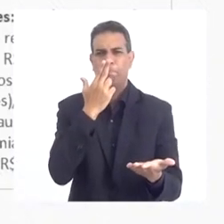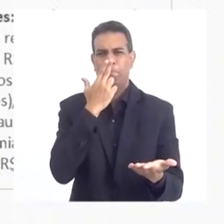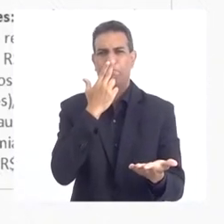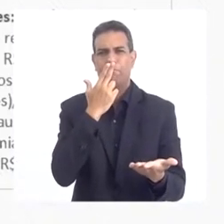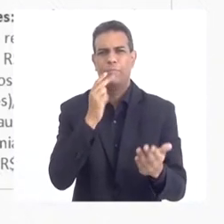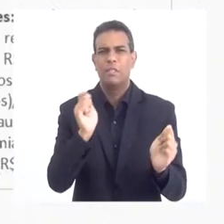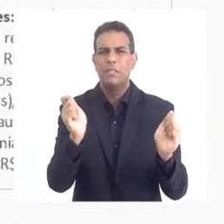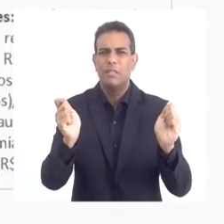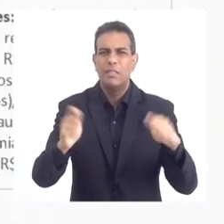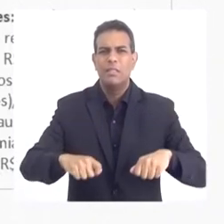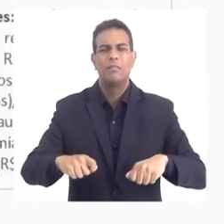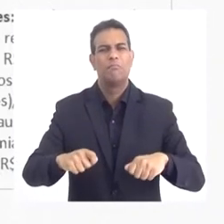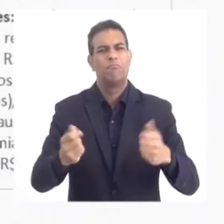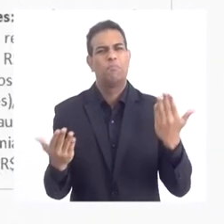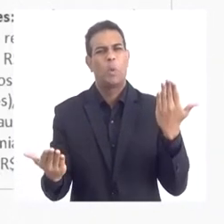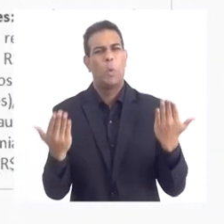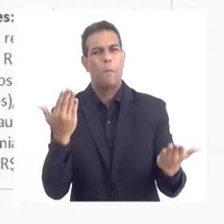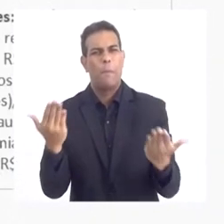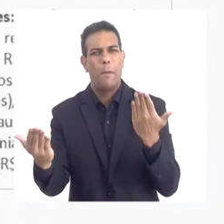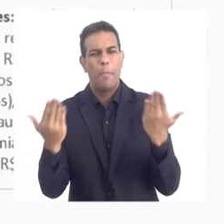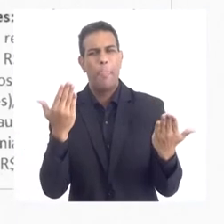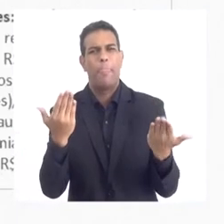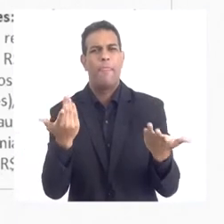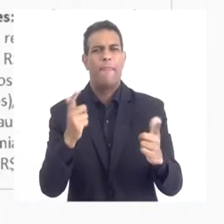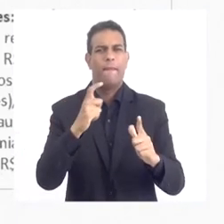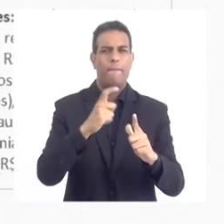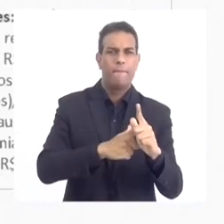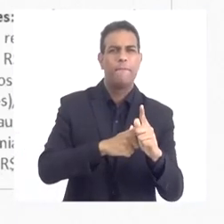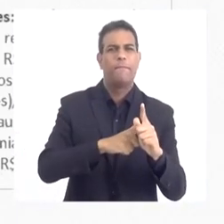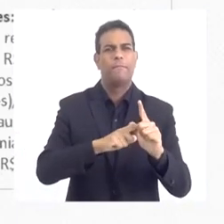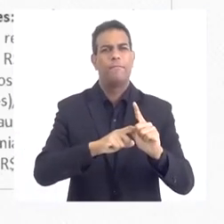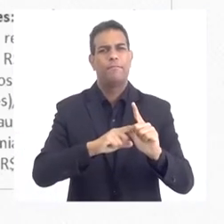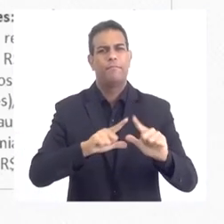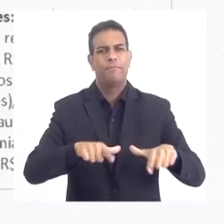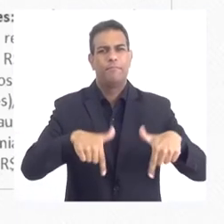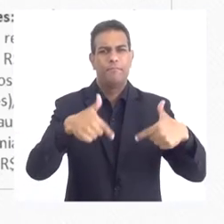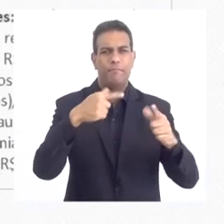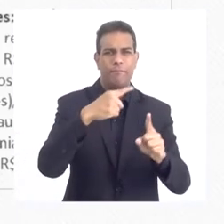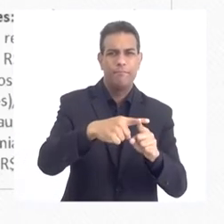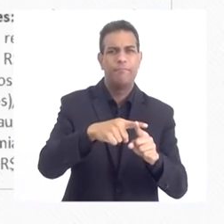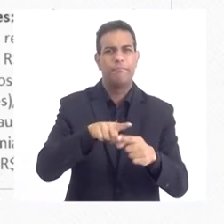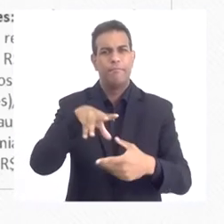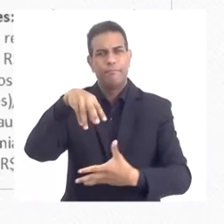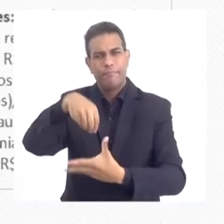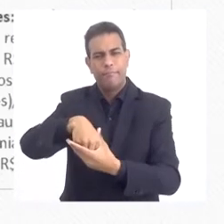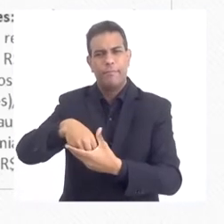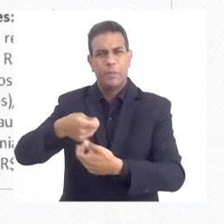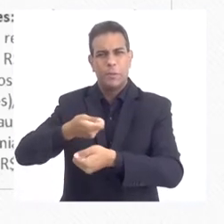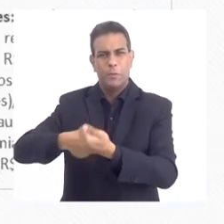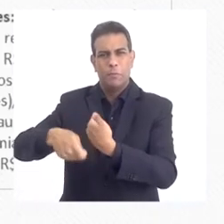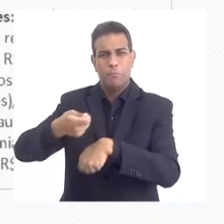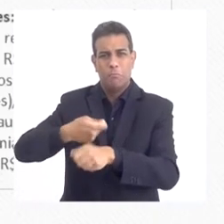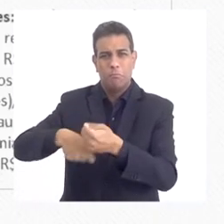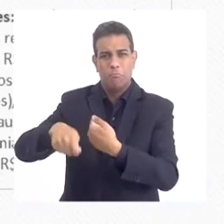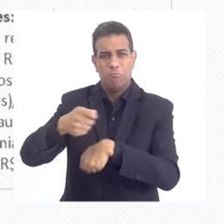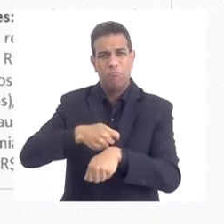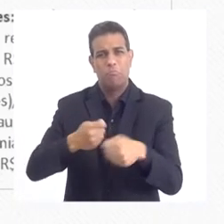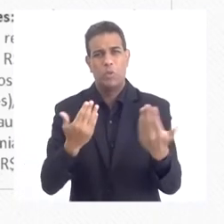até entre dívida ativa e o que estava na esfera administrativa até